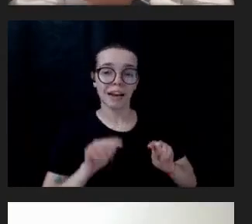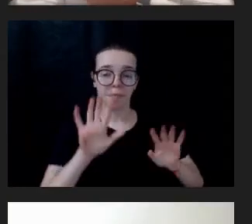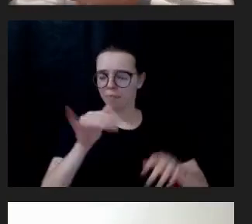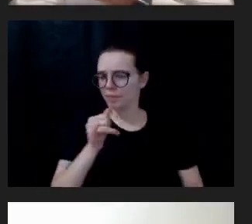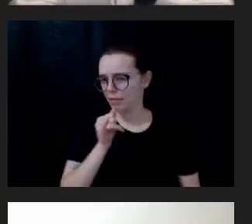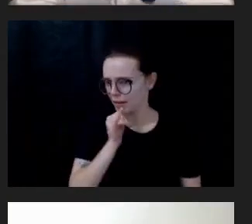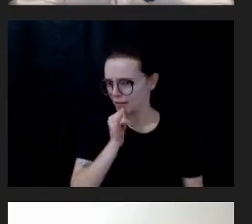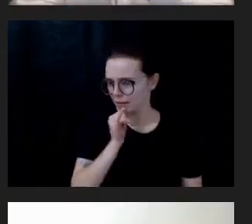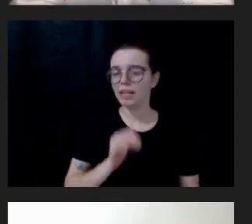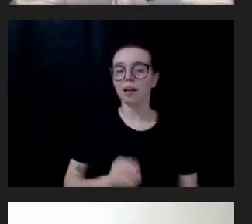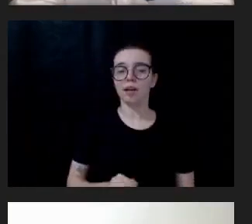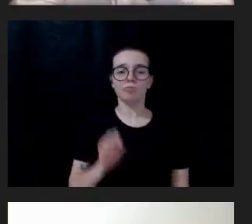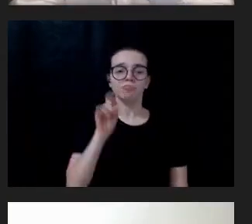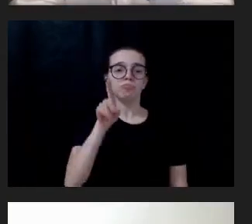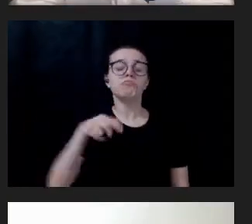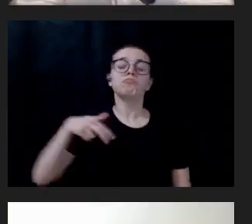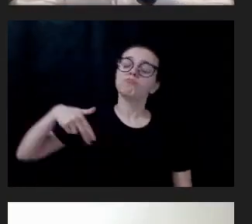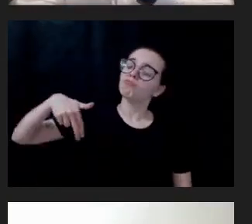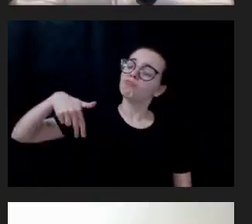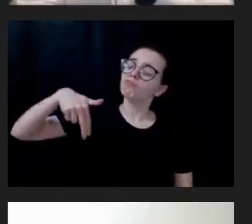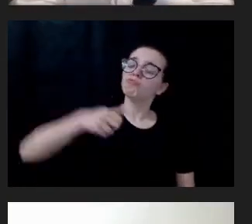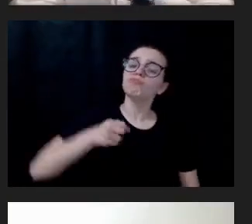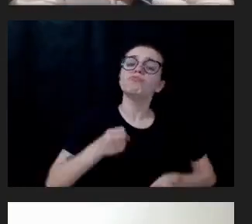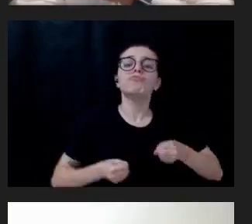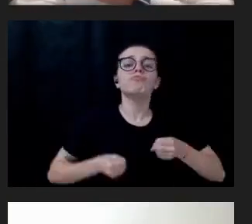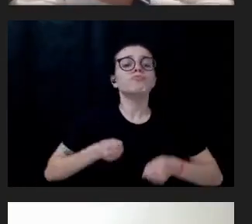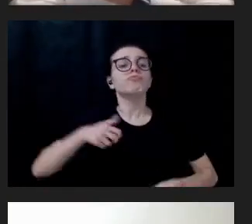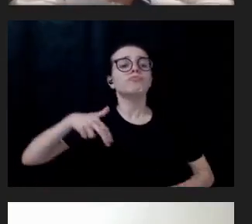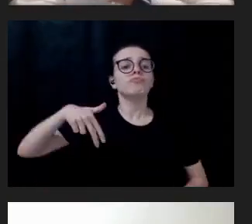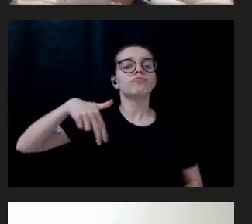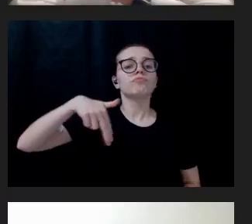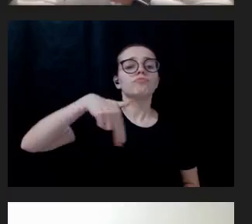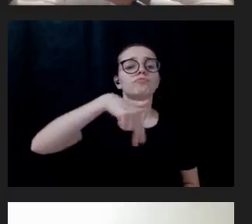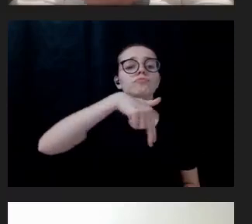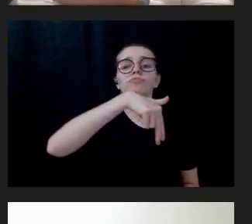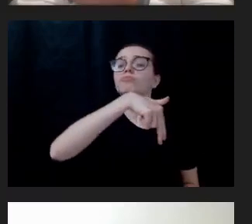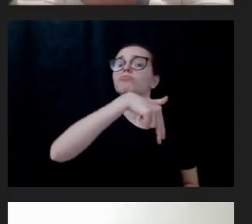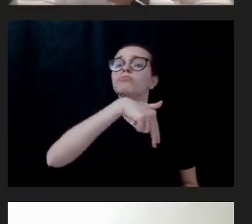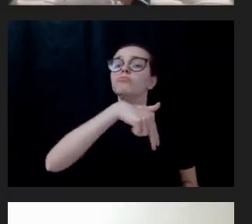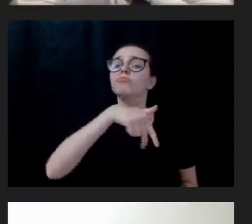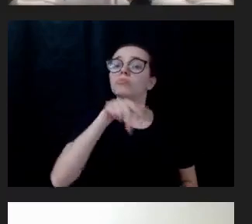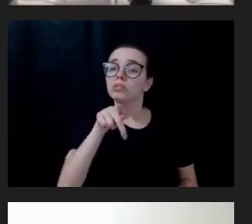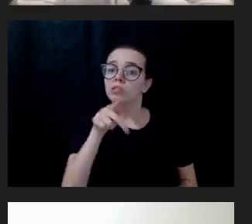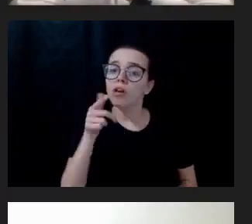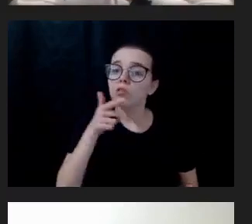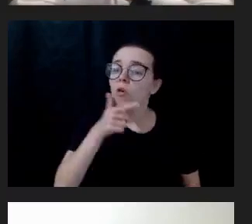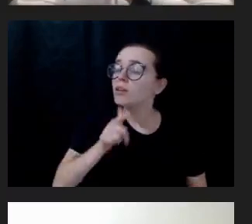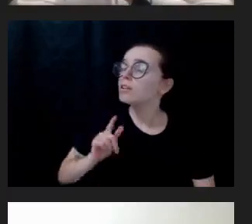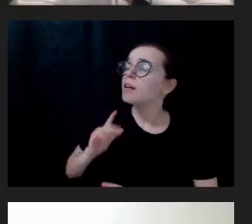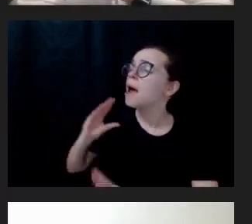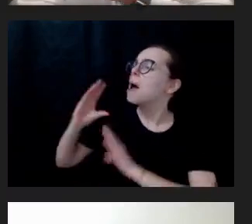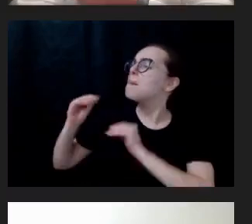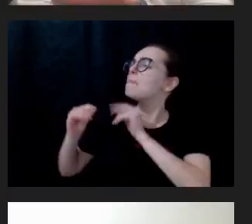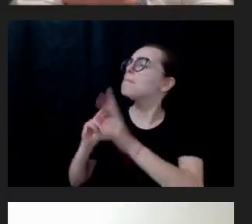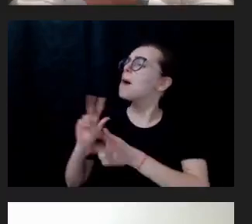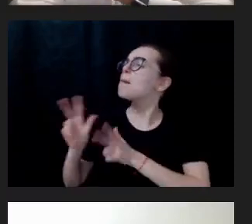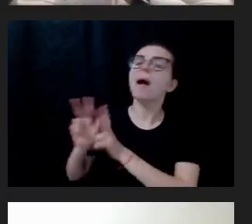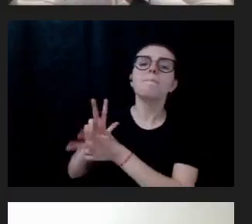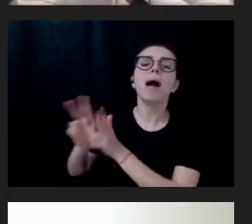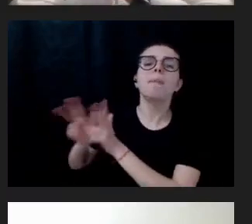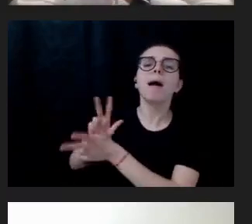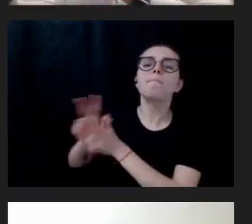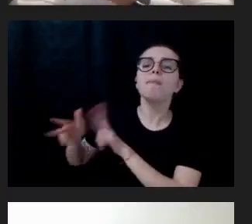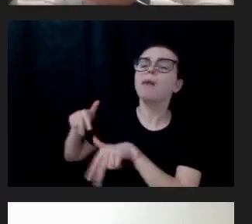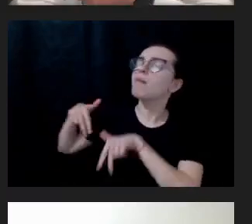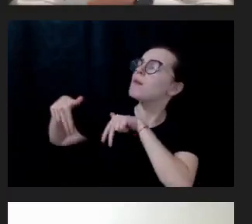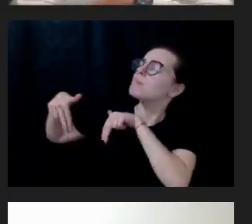uma caminhada e você está conseguindo falar com outra pessoa, está conseguindo